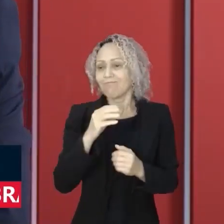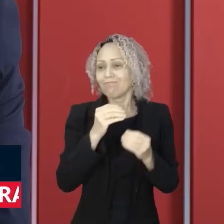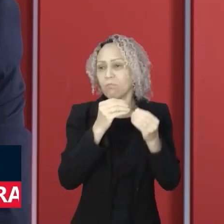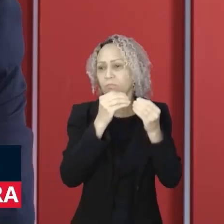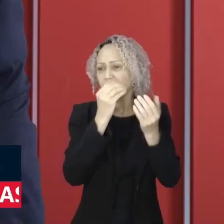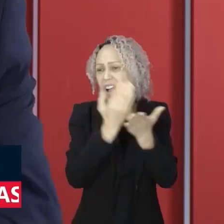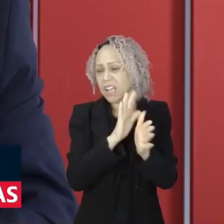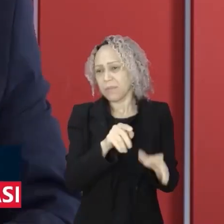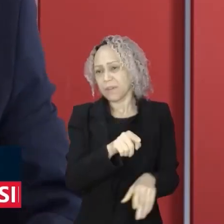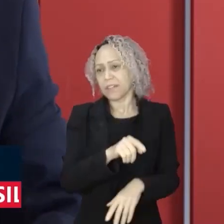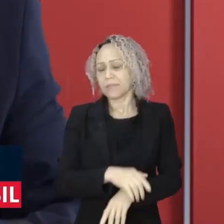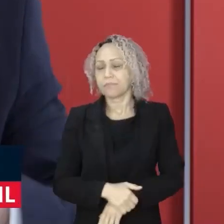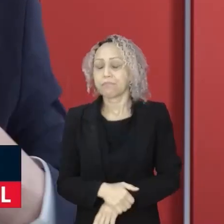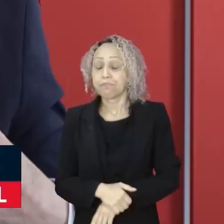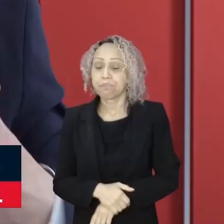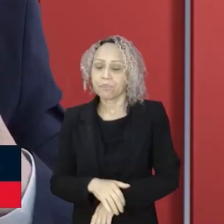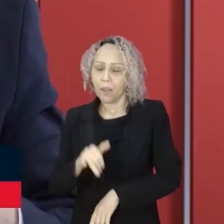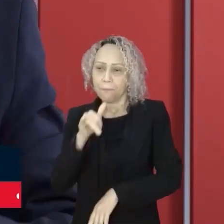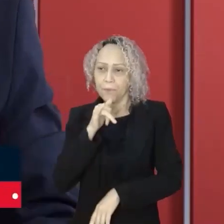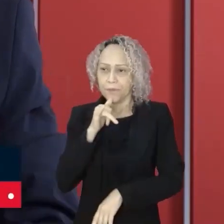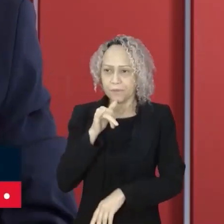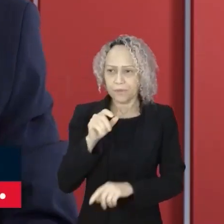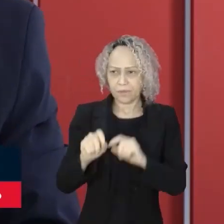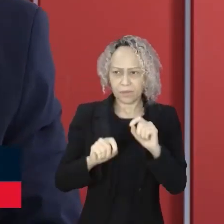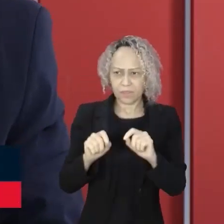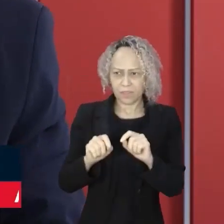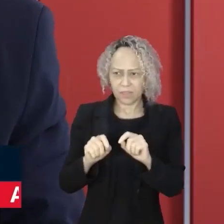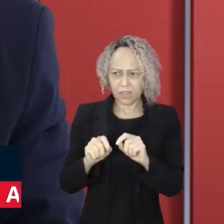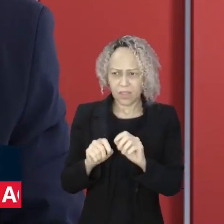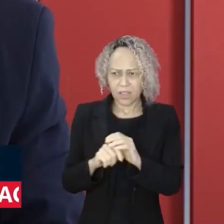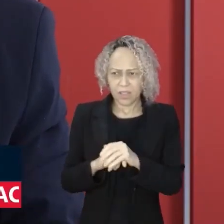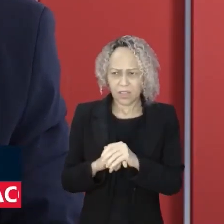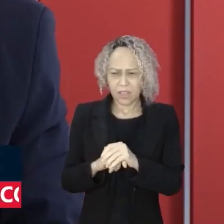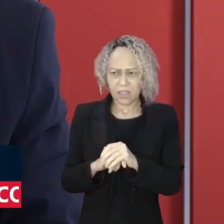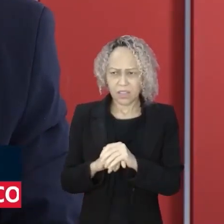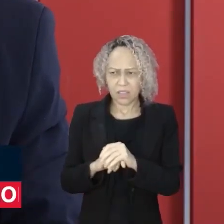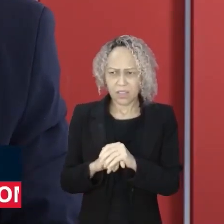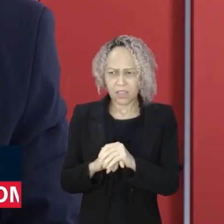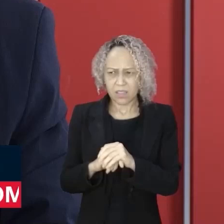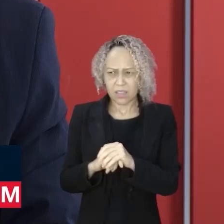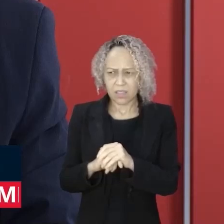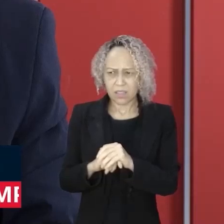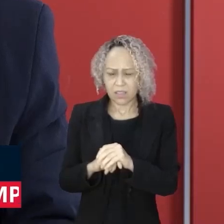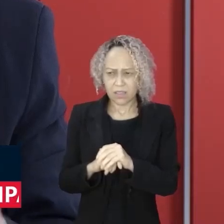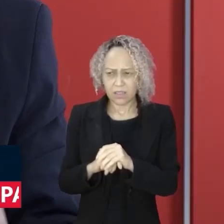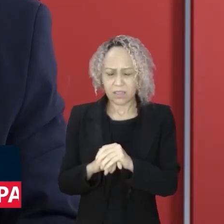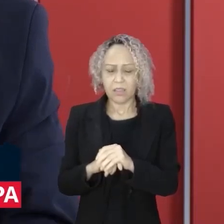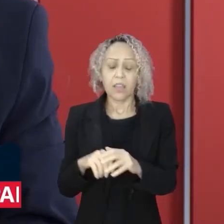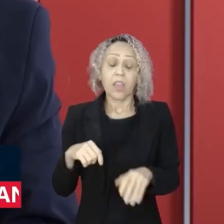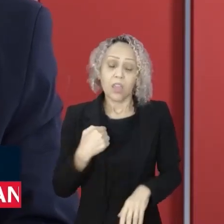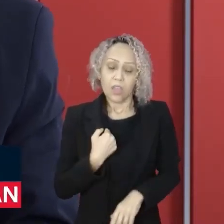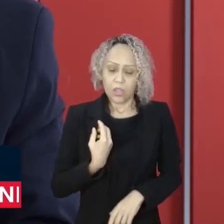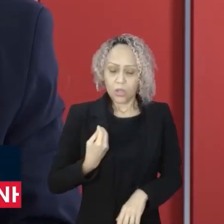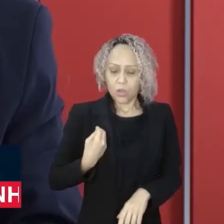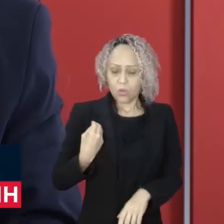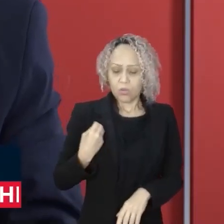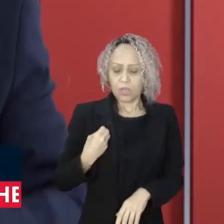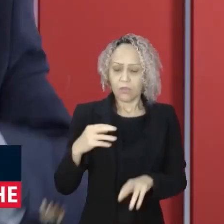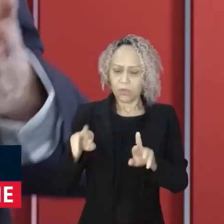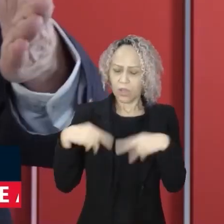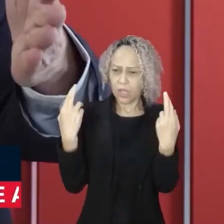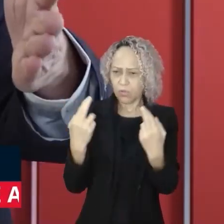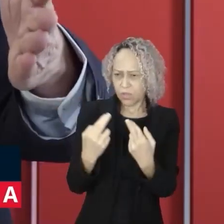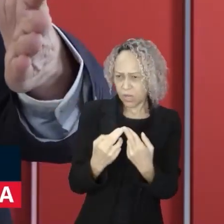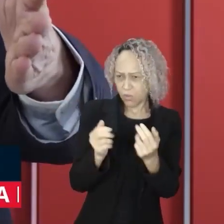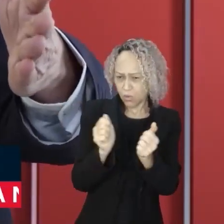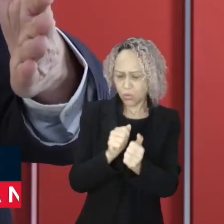equipamento agrícola, e até o governo reuniu, eu estava na reunião com o Paulo Teixeira e com os empresários do setor, a BIMAC e tal, disse, não, tem